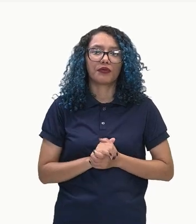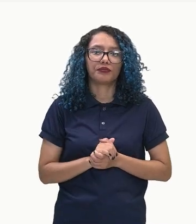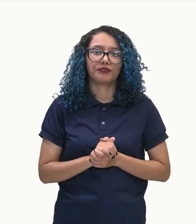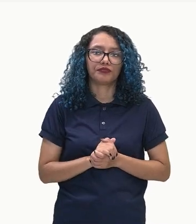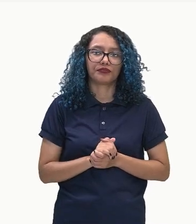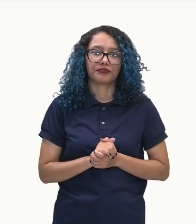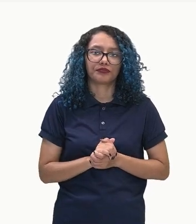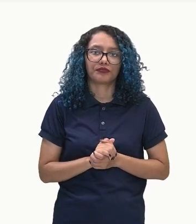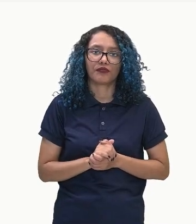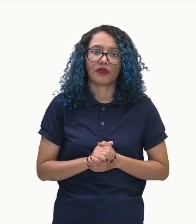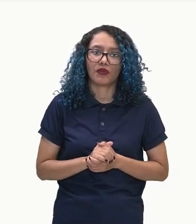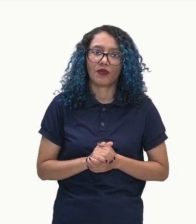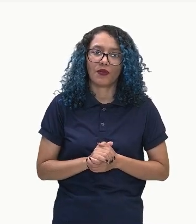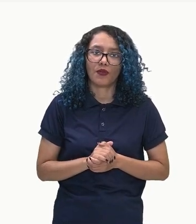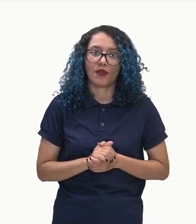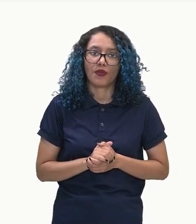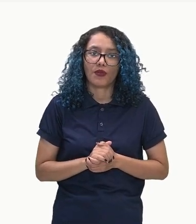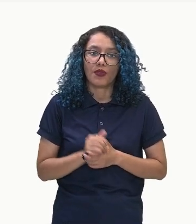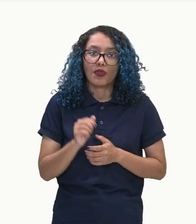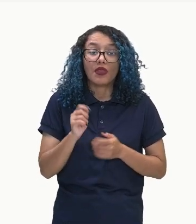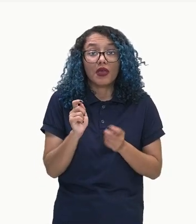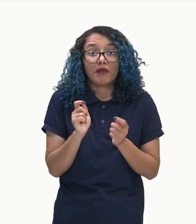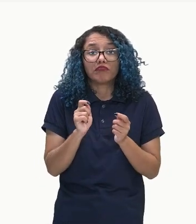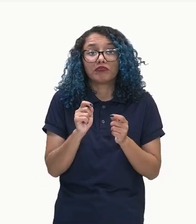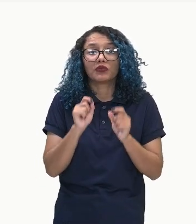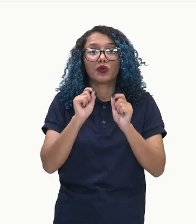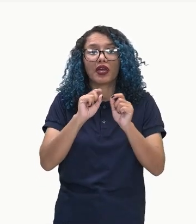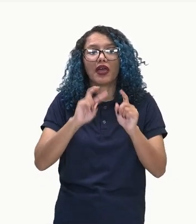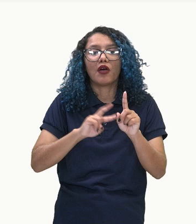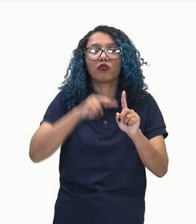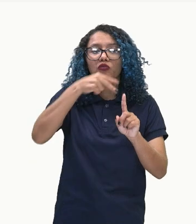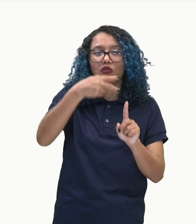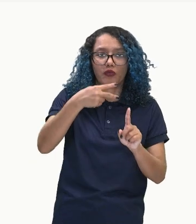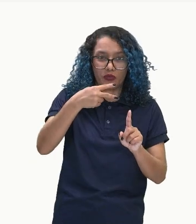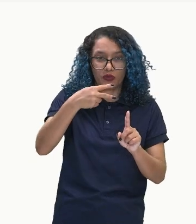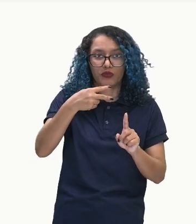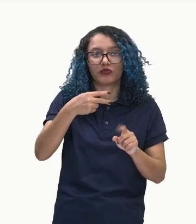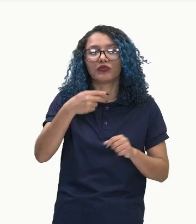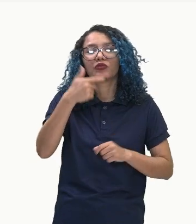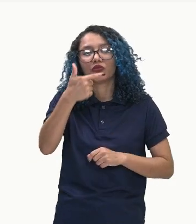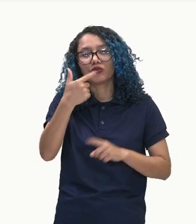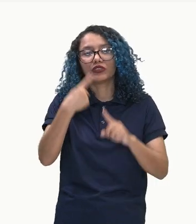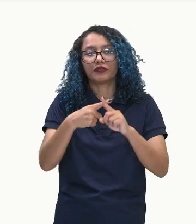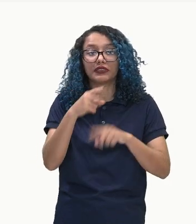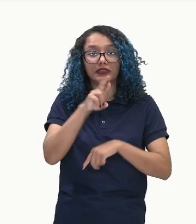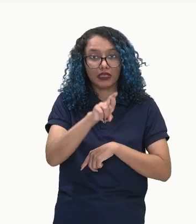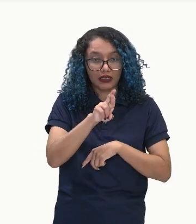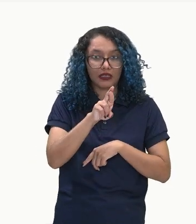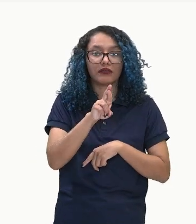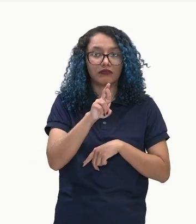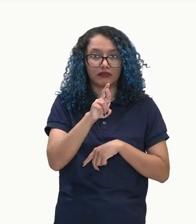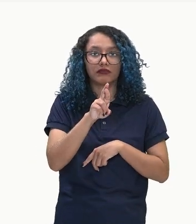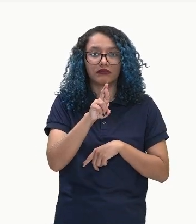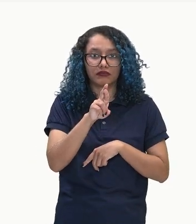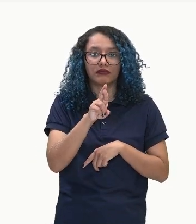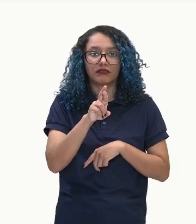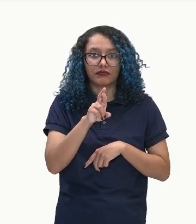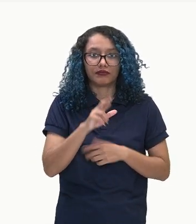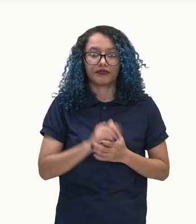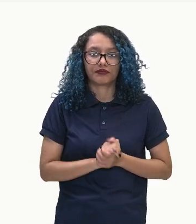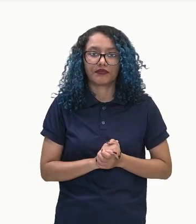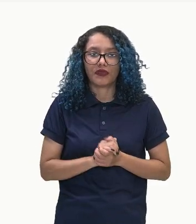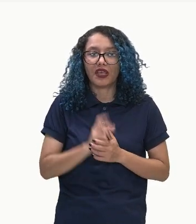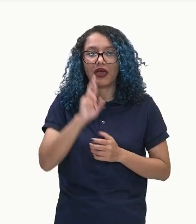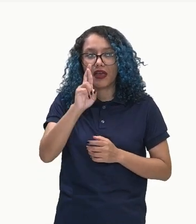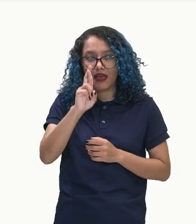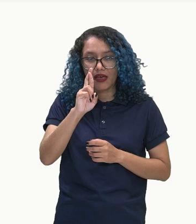pela letra D, ele pode ser dito que ele é 2 vezes o raio. Concorda comigo? Raio mais raio, posso dizer 2 vezes